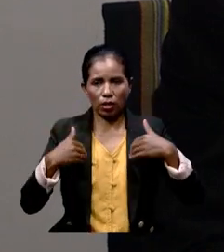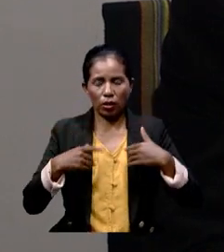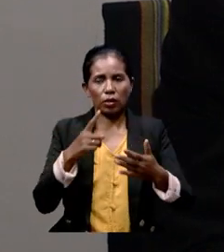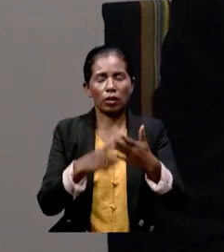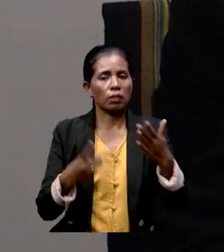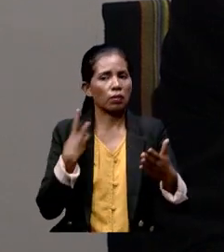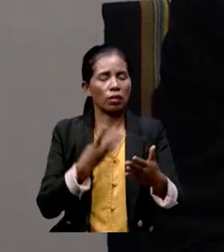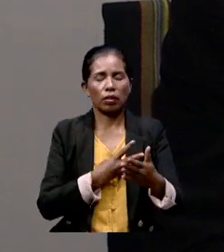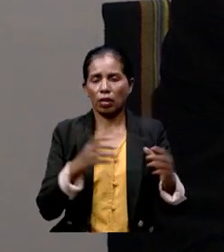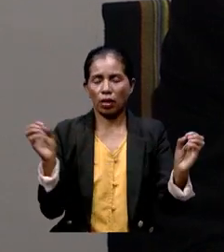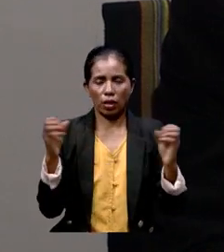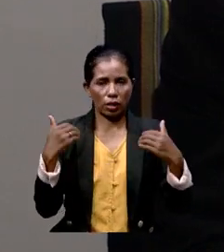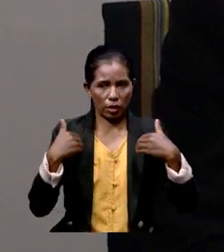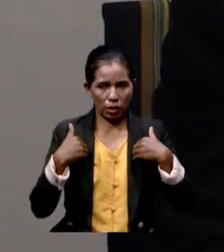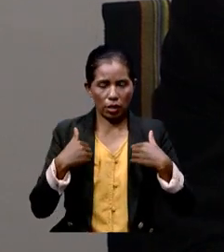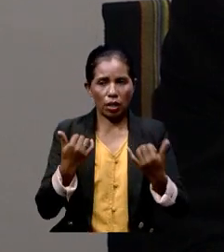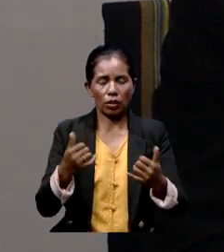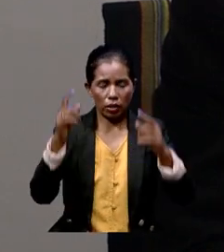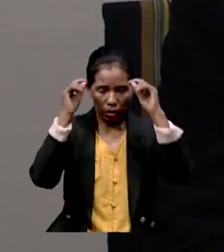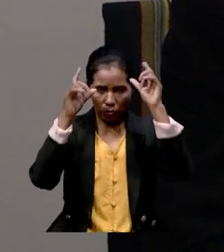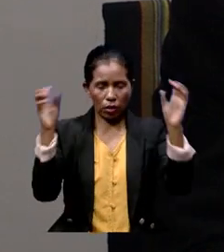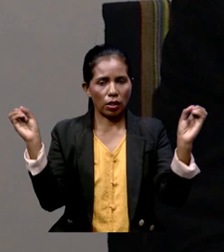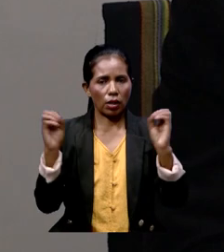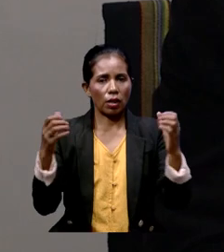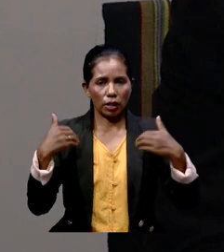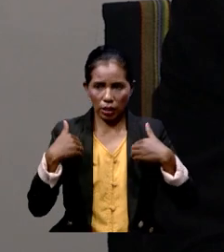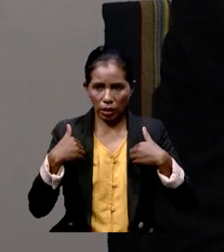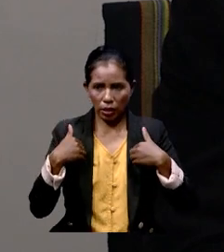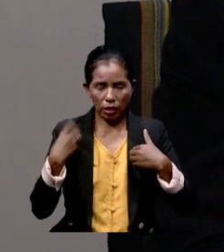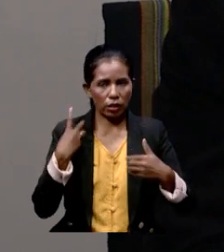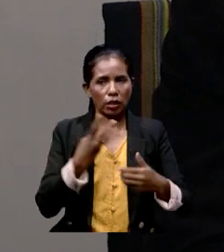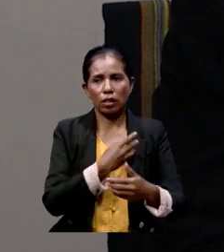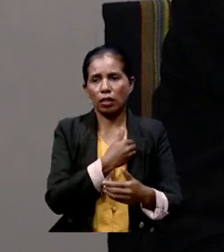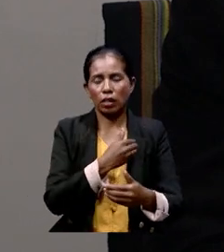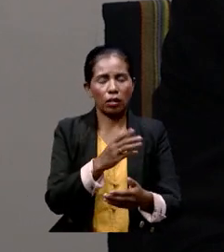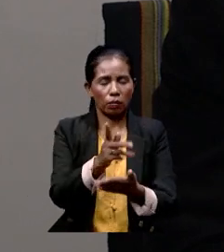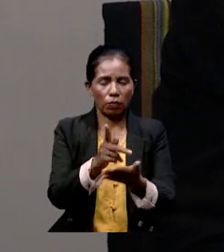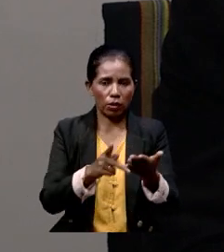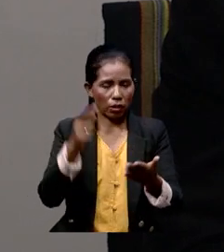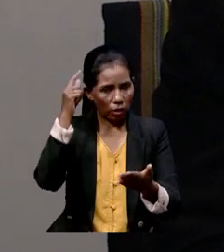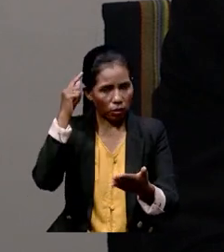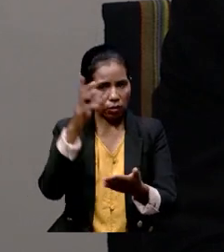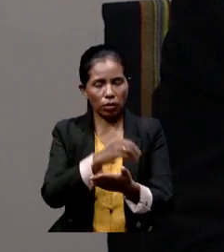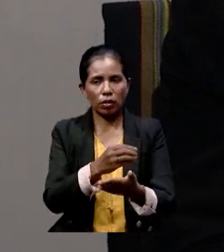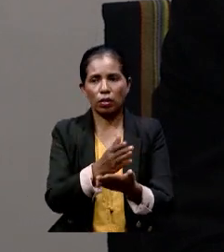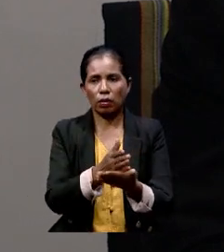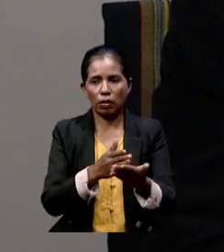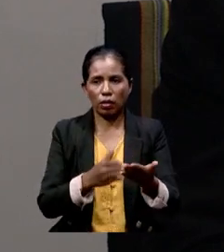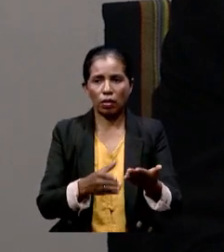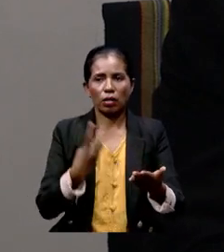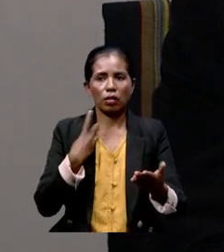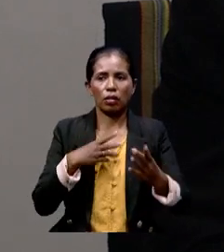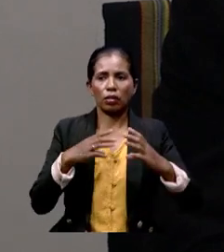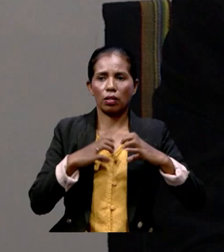ia. Agora, ita nebem mac Timor la ia, por exemplo, ita será tohalo operação bacacuta. Ita será a operação baia ita ni